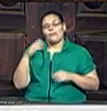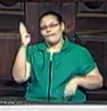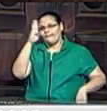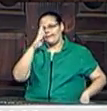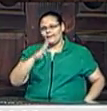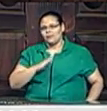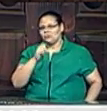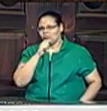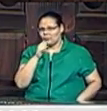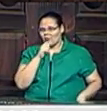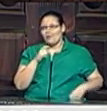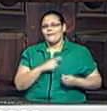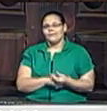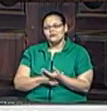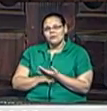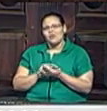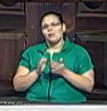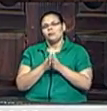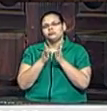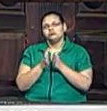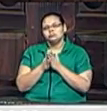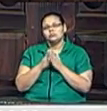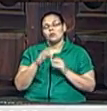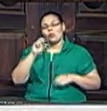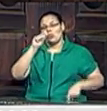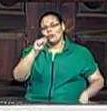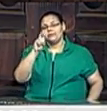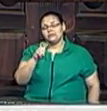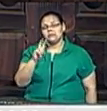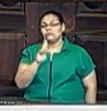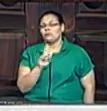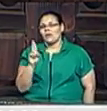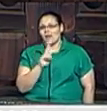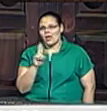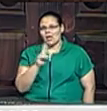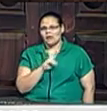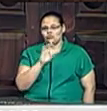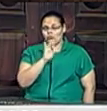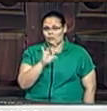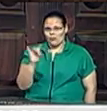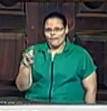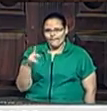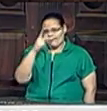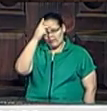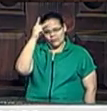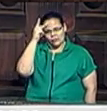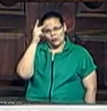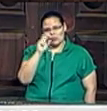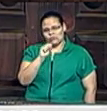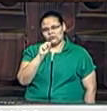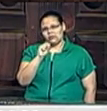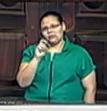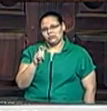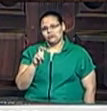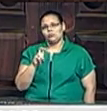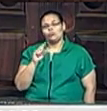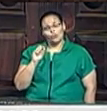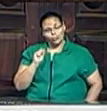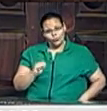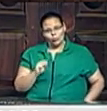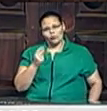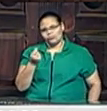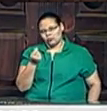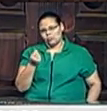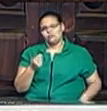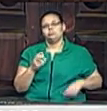Sem Miséria, numa renda per capita de R$ 85,00, podem ter o complemento para que a sua renda